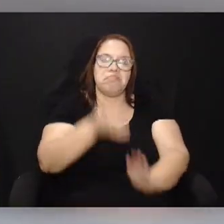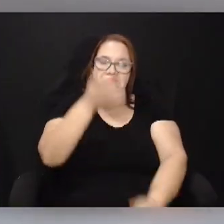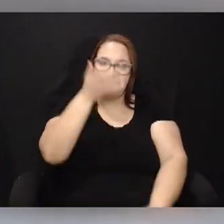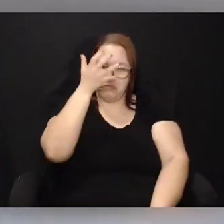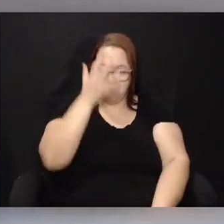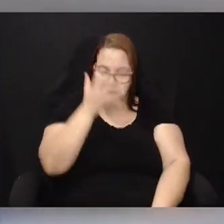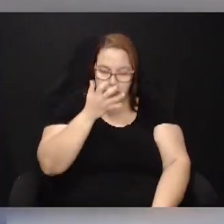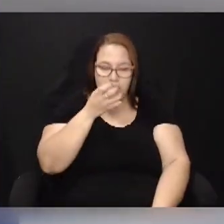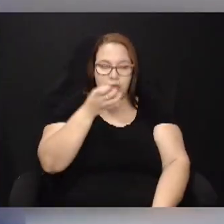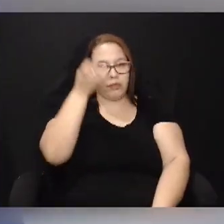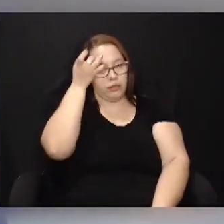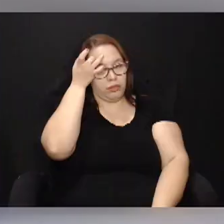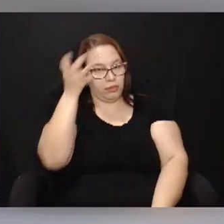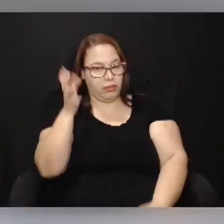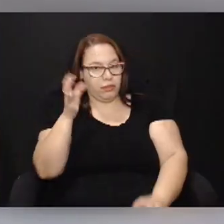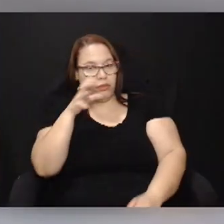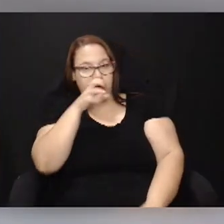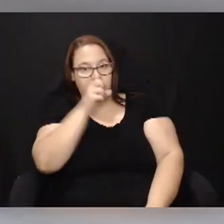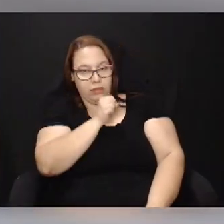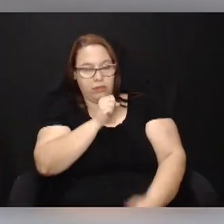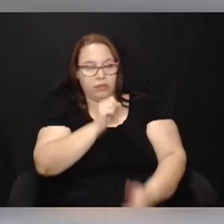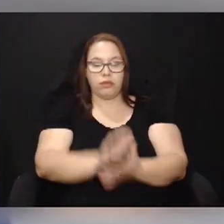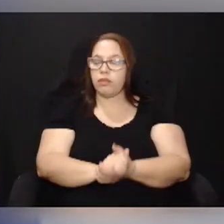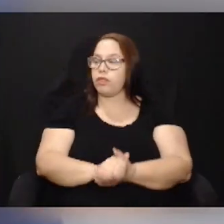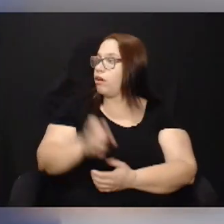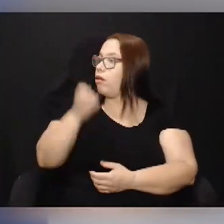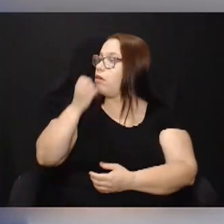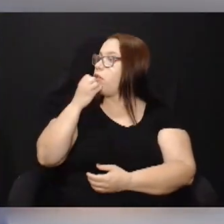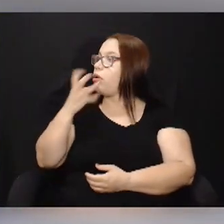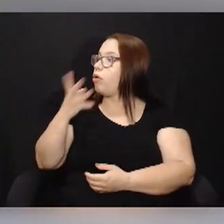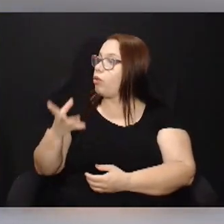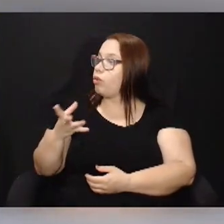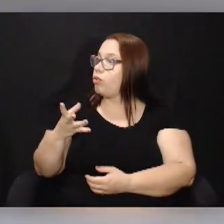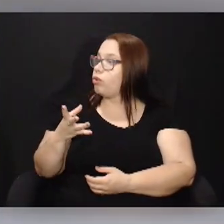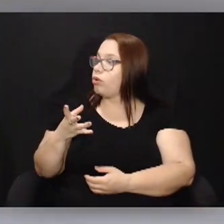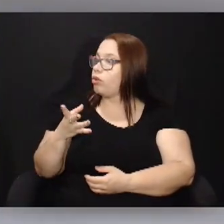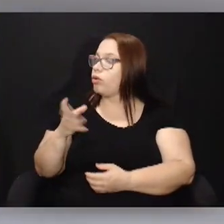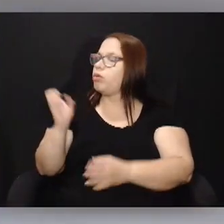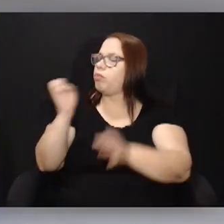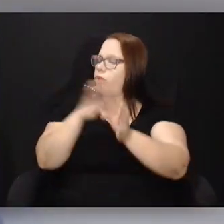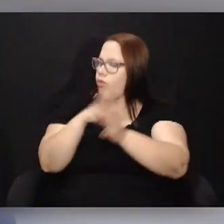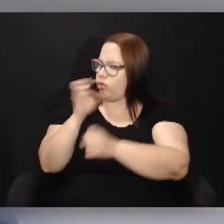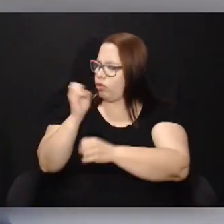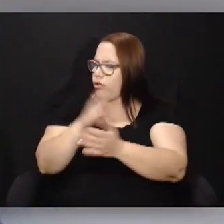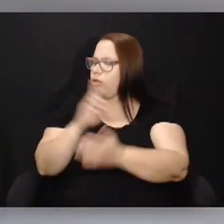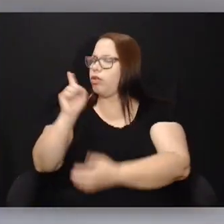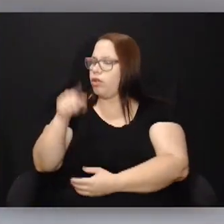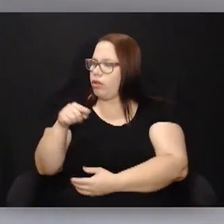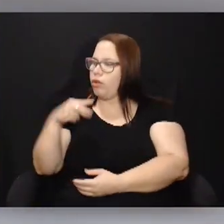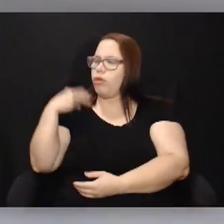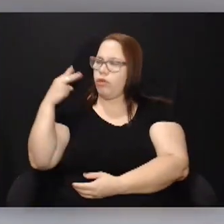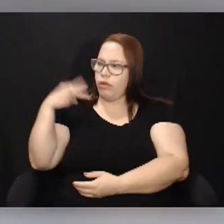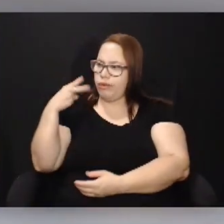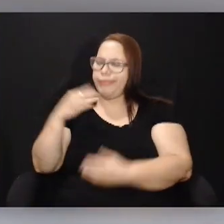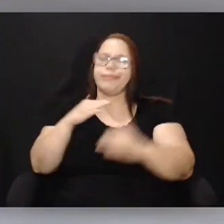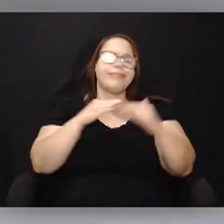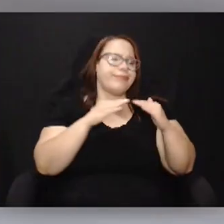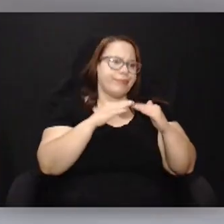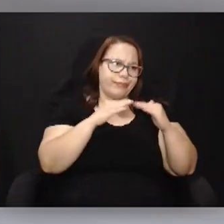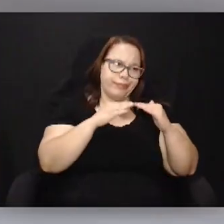dessa forma a máquina pública. Bom, visando inclusive modernização, né, vereador? Com certeza, isso